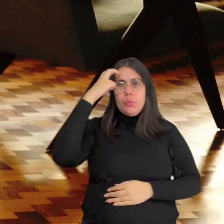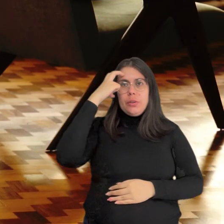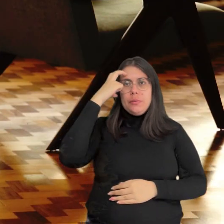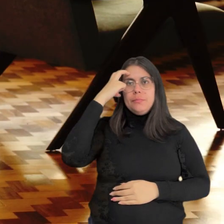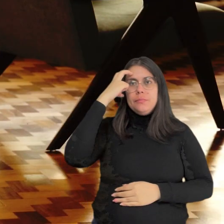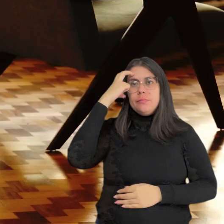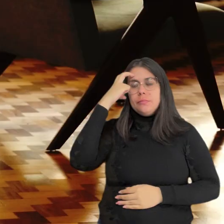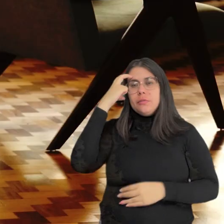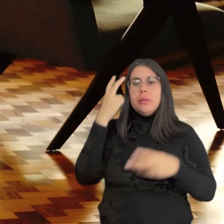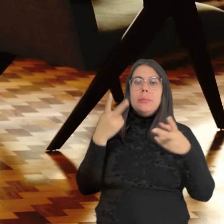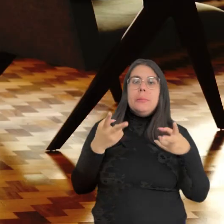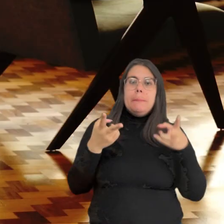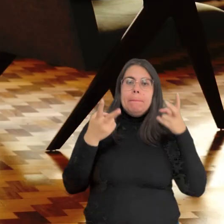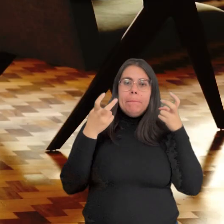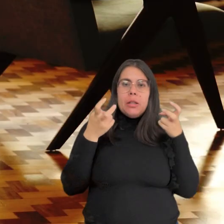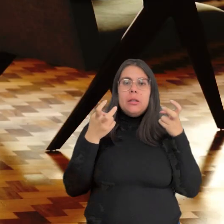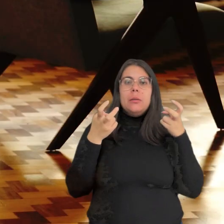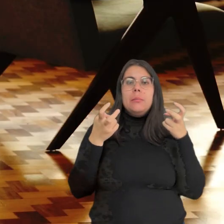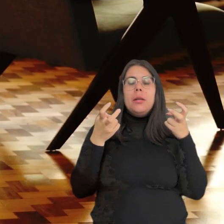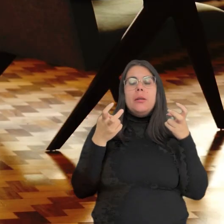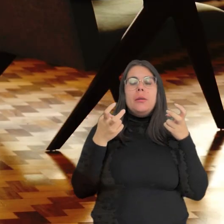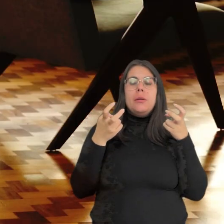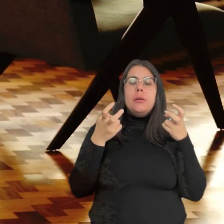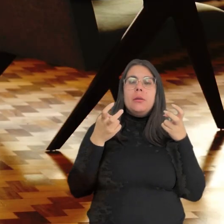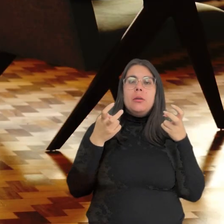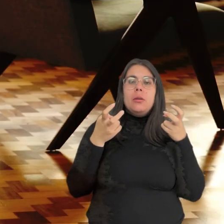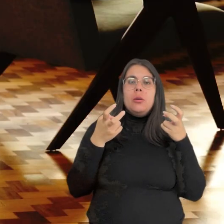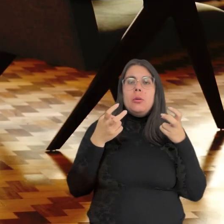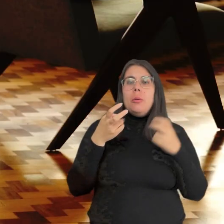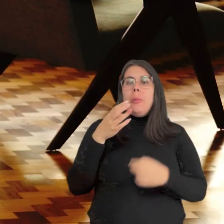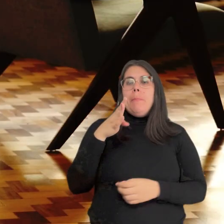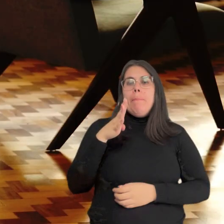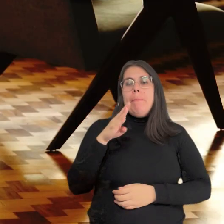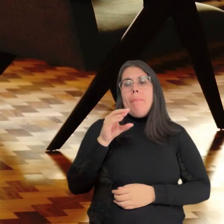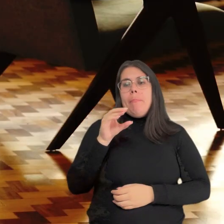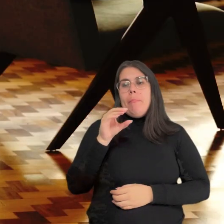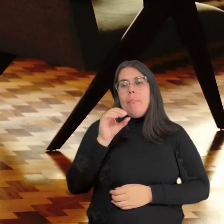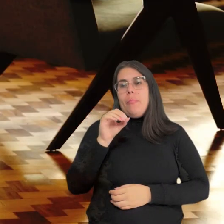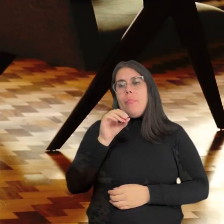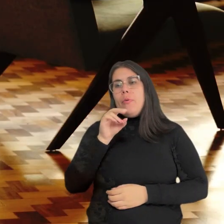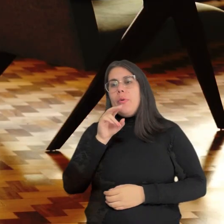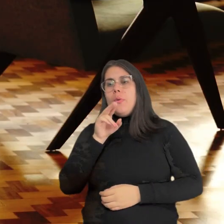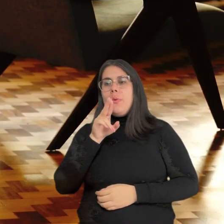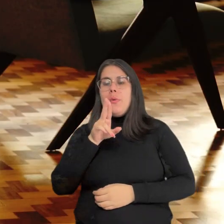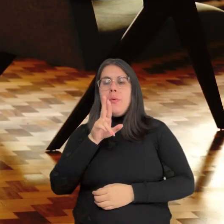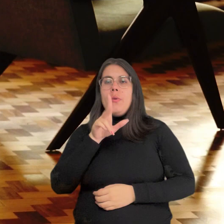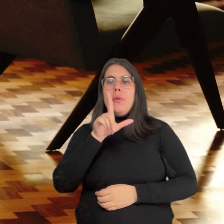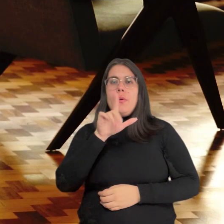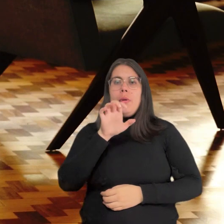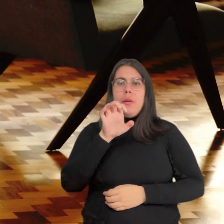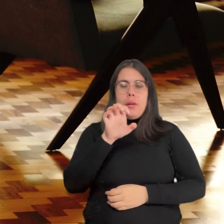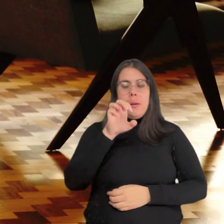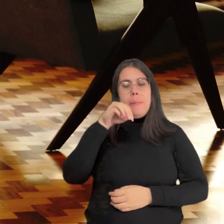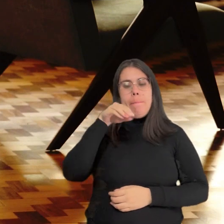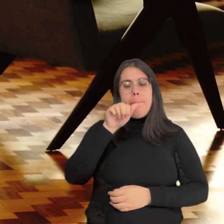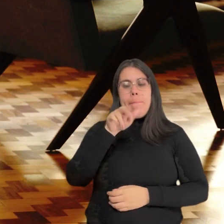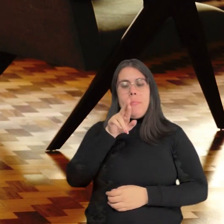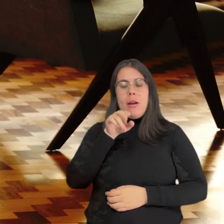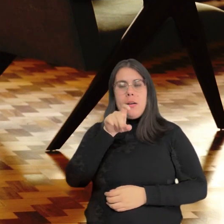dele com o Burle Marx. Os jardins não são do Burle Marx, os jardins são do Rino Leve, mas